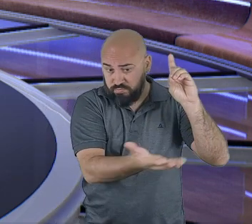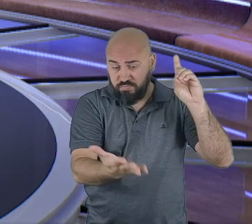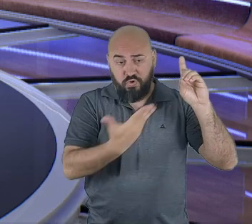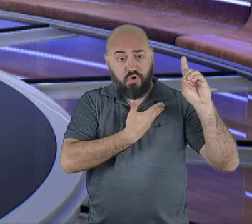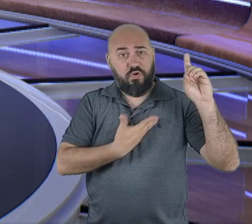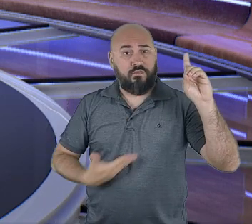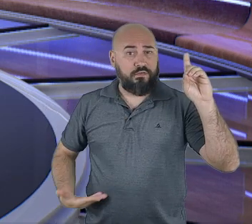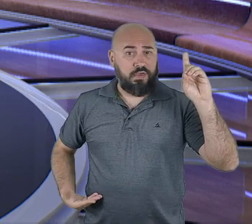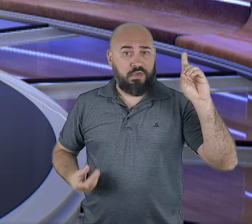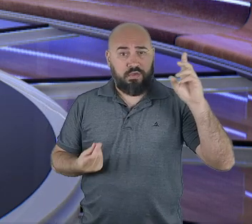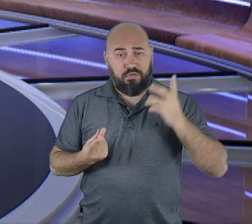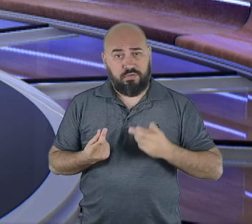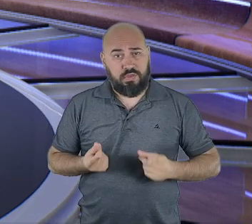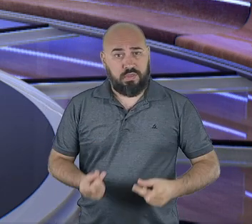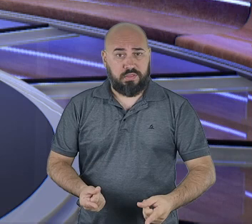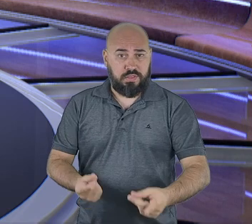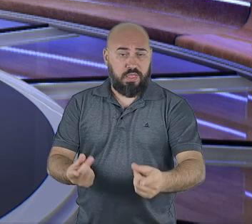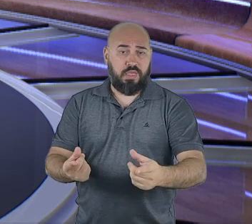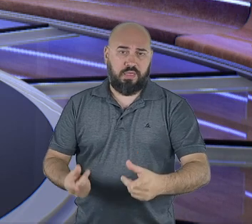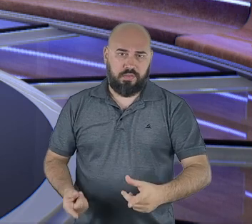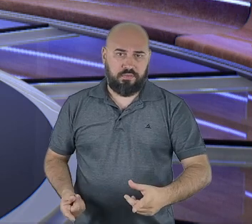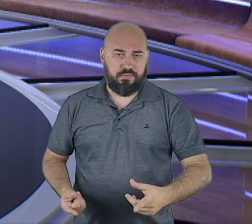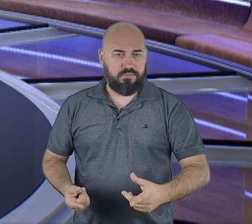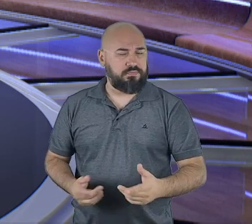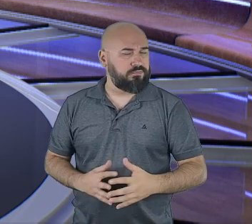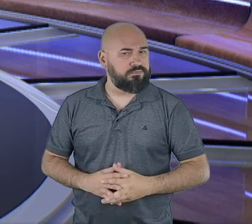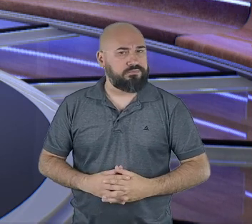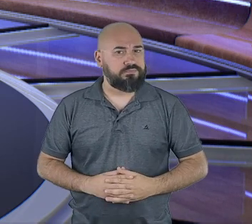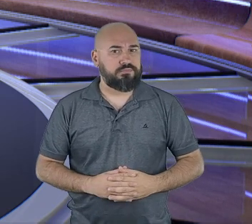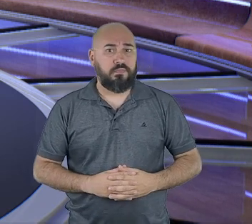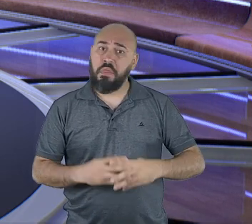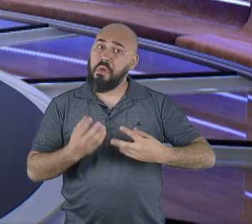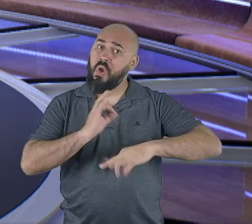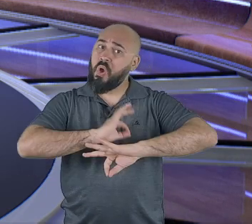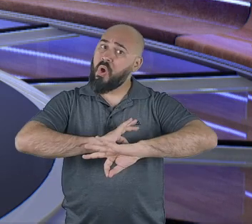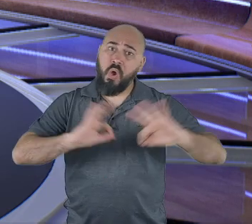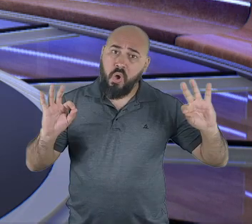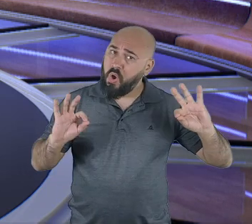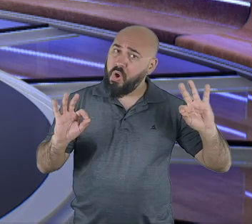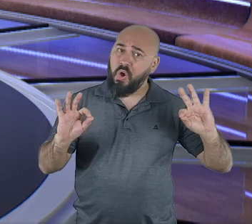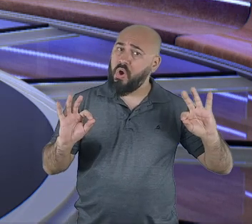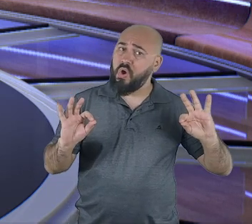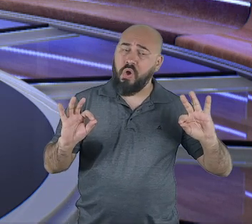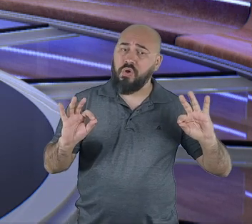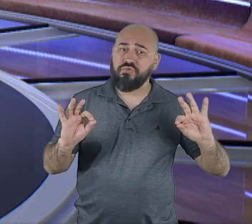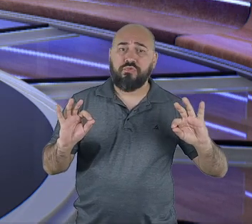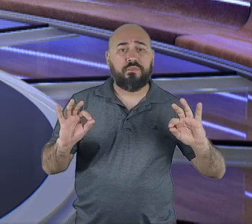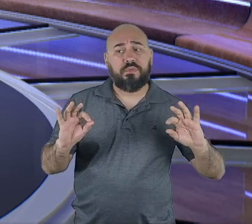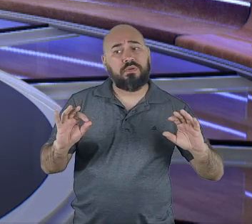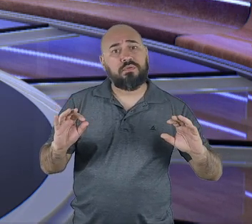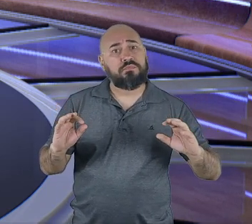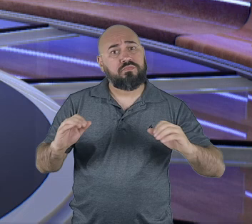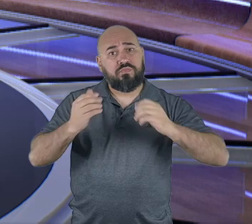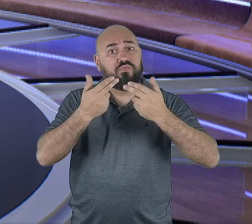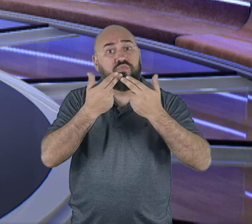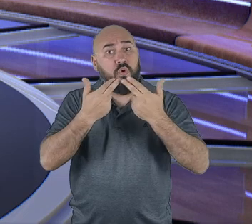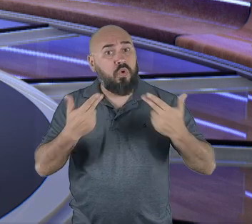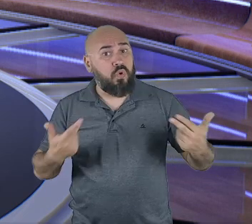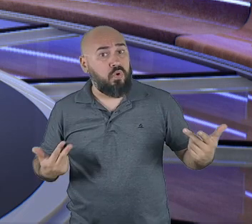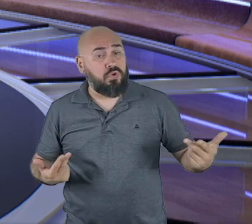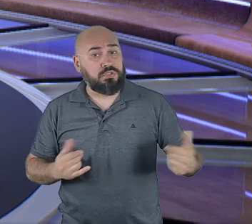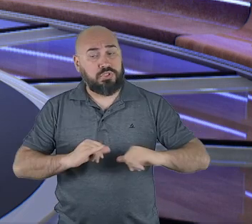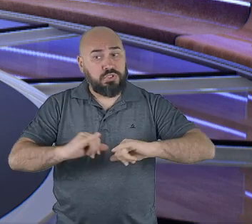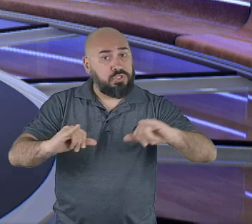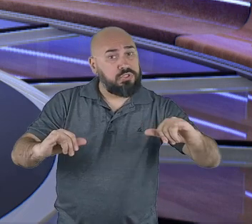império eterno. Ora, veja, essa é uma ótima notícia para aqueles que são amigos